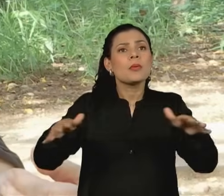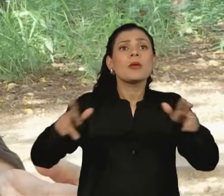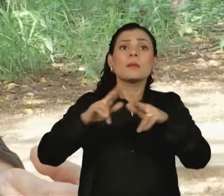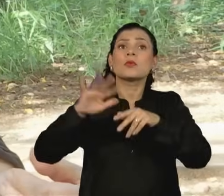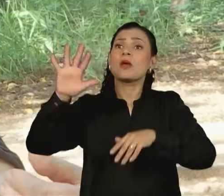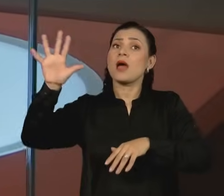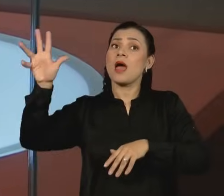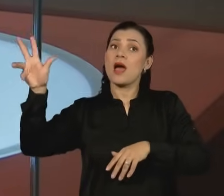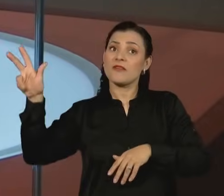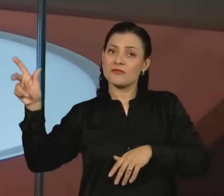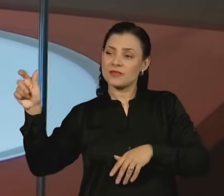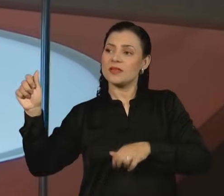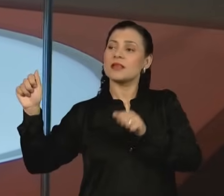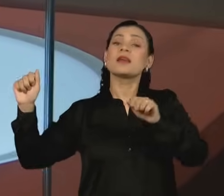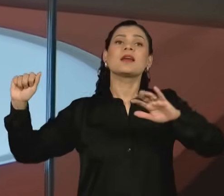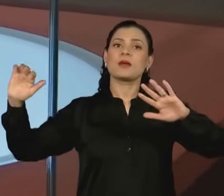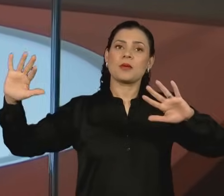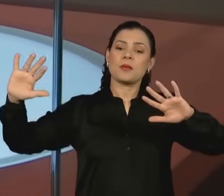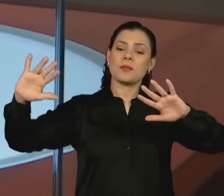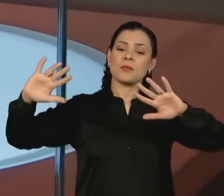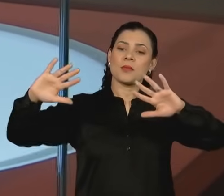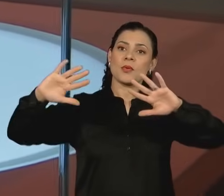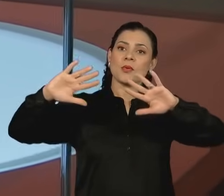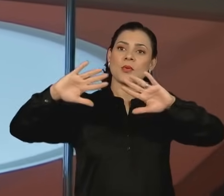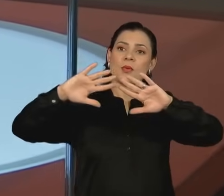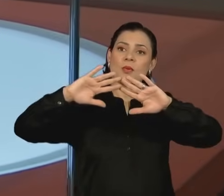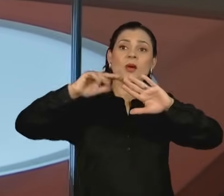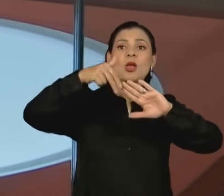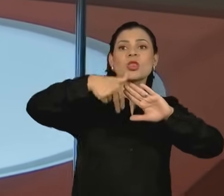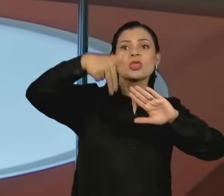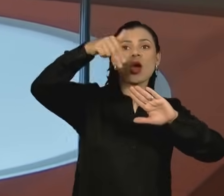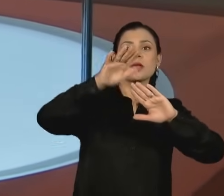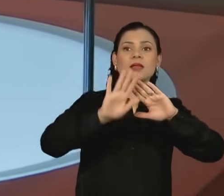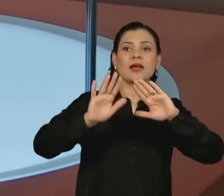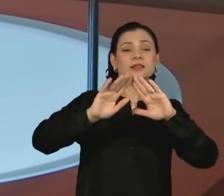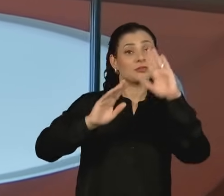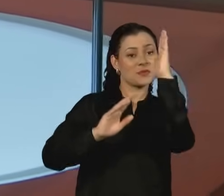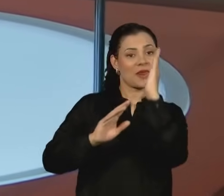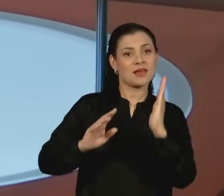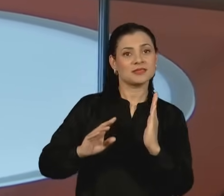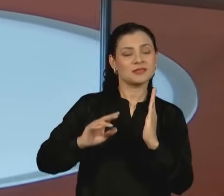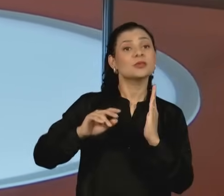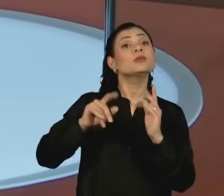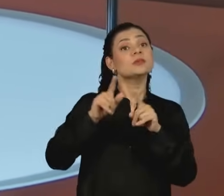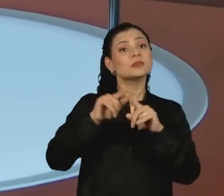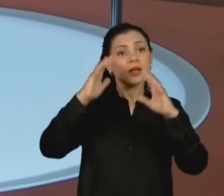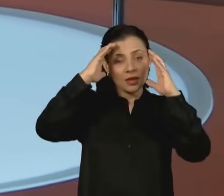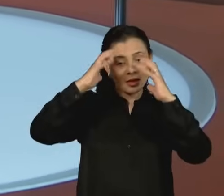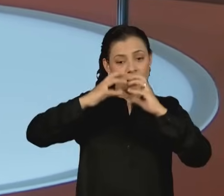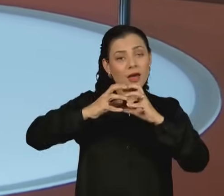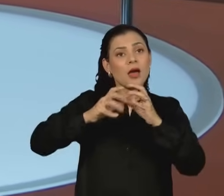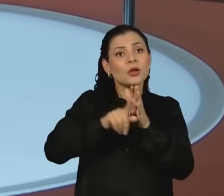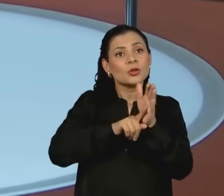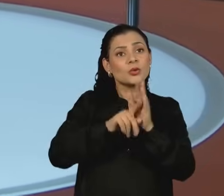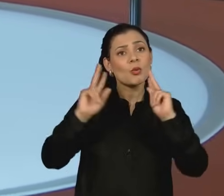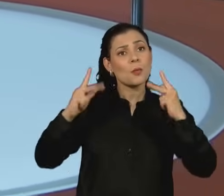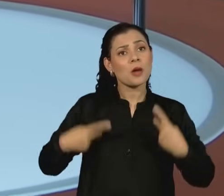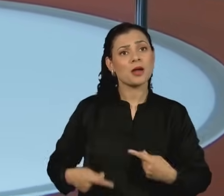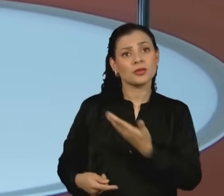para o Nordeste. E acontece que aqui houve um esqueleto humano, um crânio humano que foi estudado